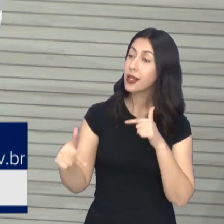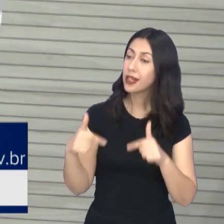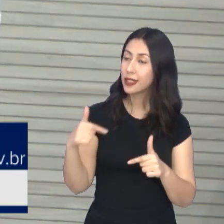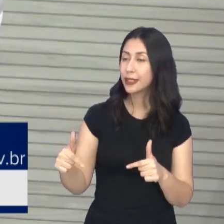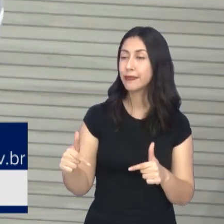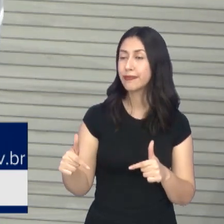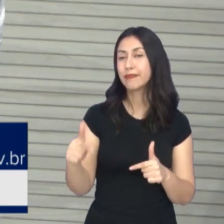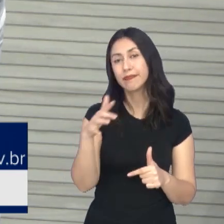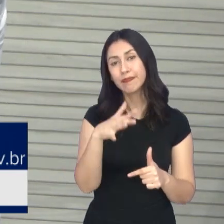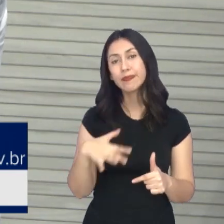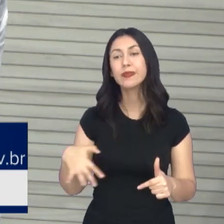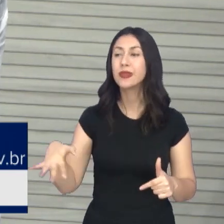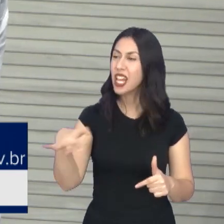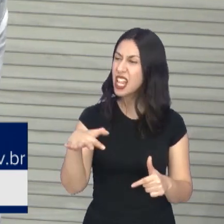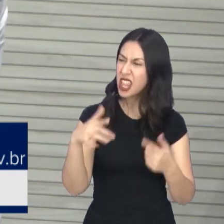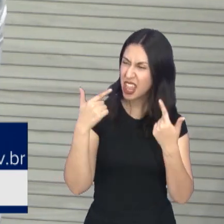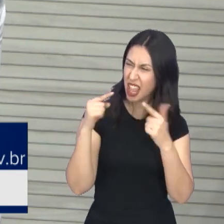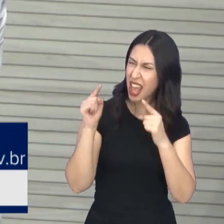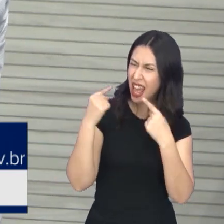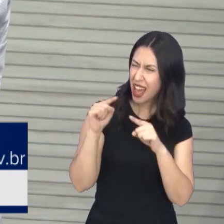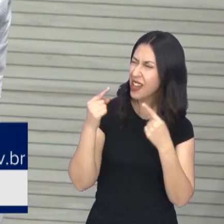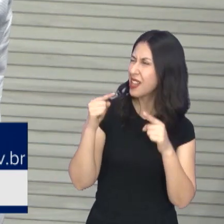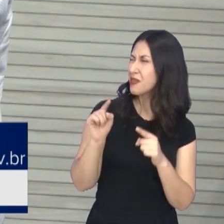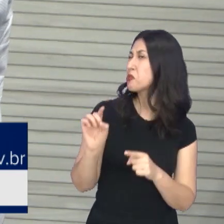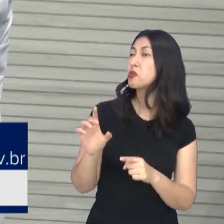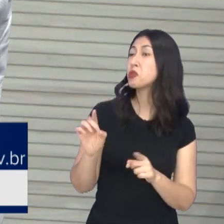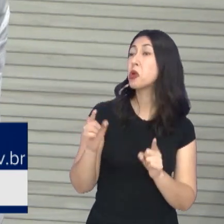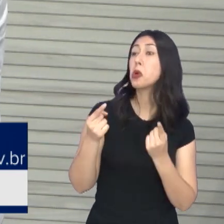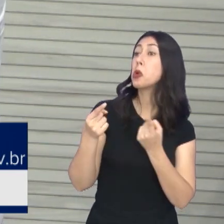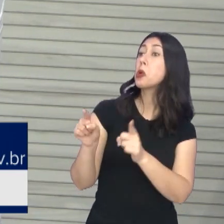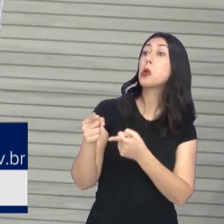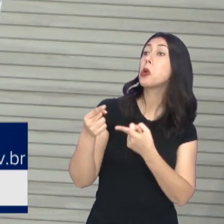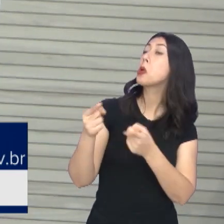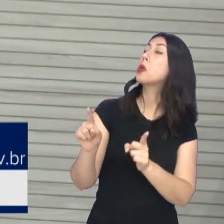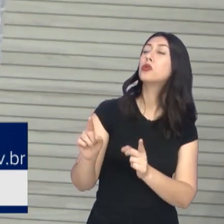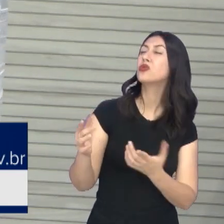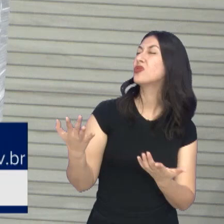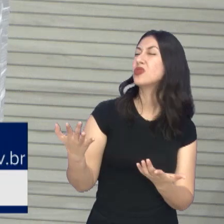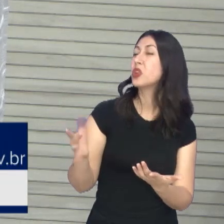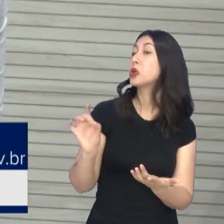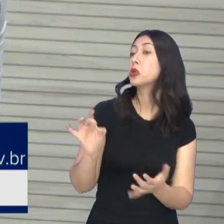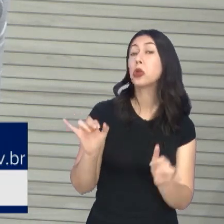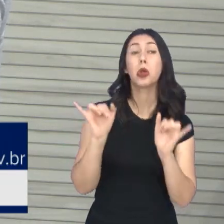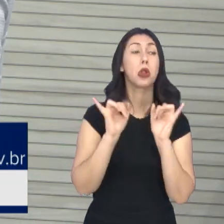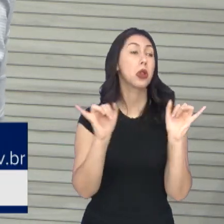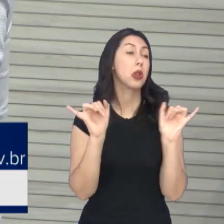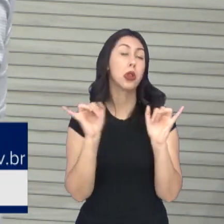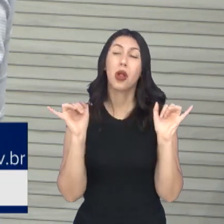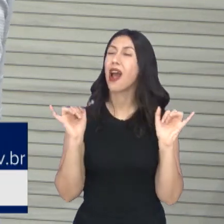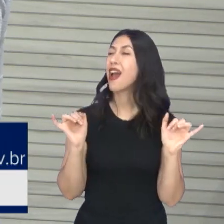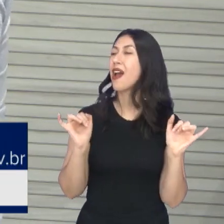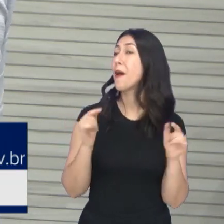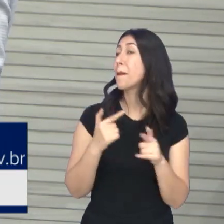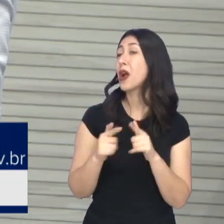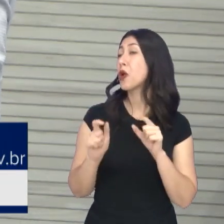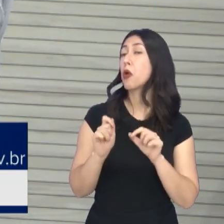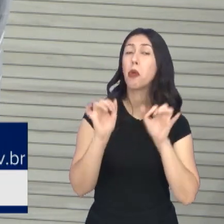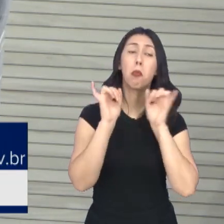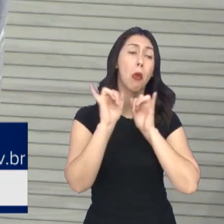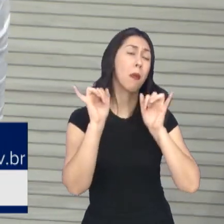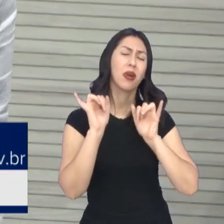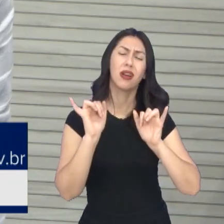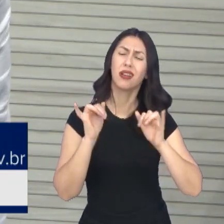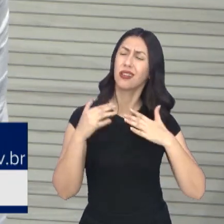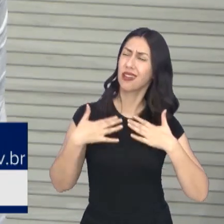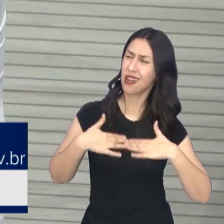Esses que te criticam é oposição e ficam só de campanha. O problema deles é campanha, campanha, campanha.